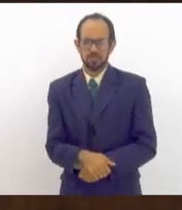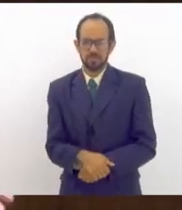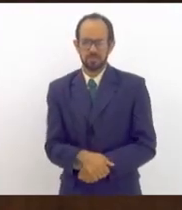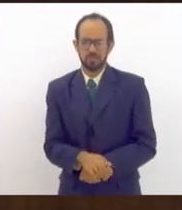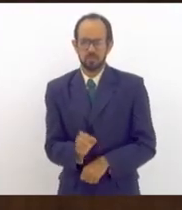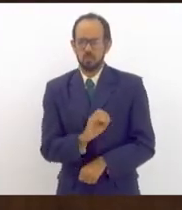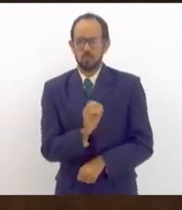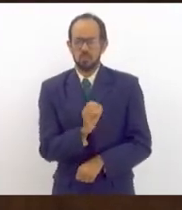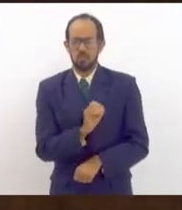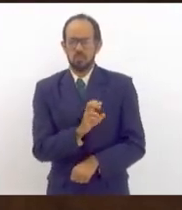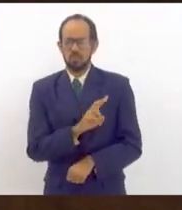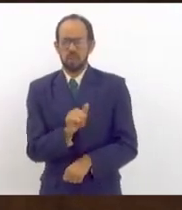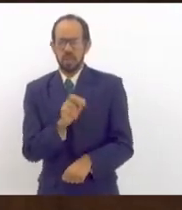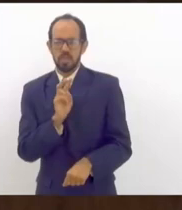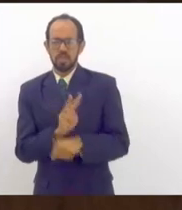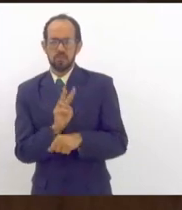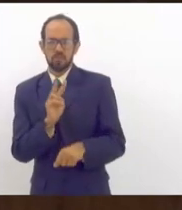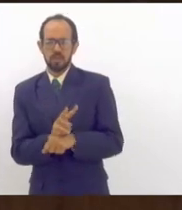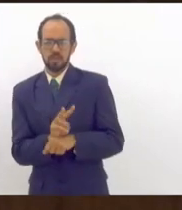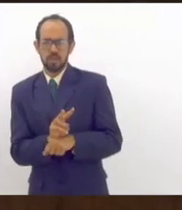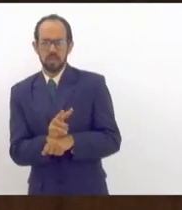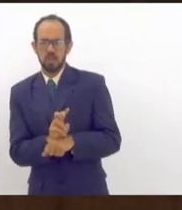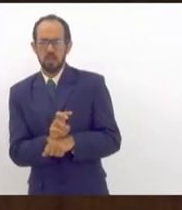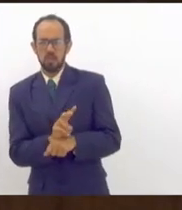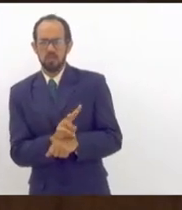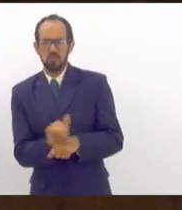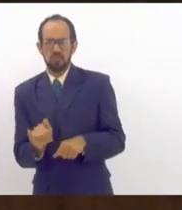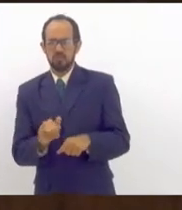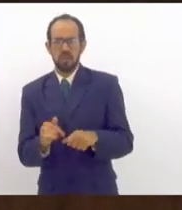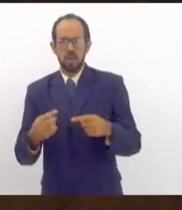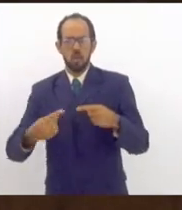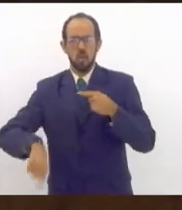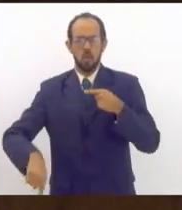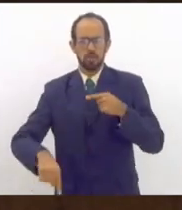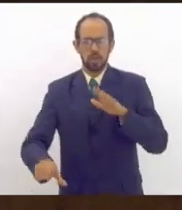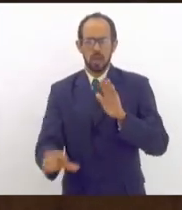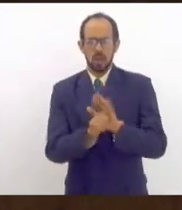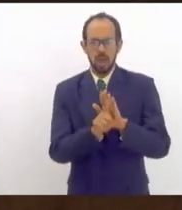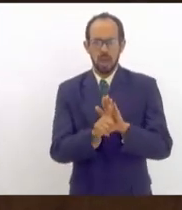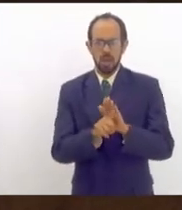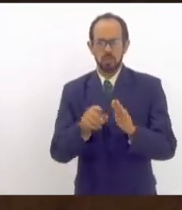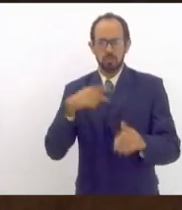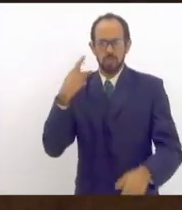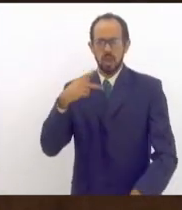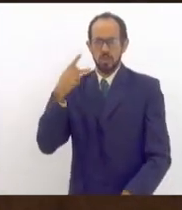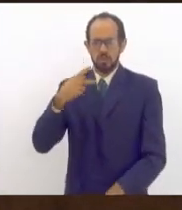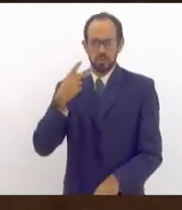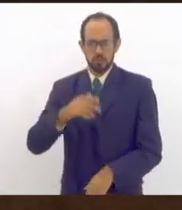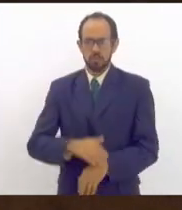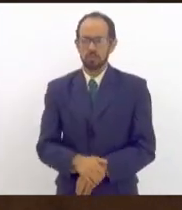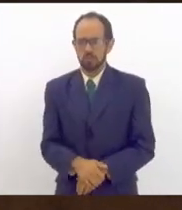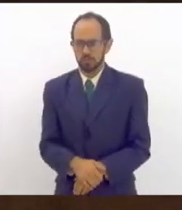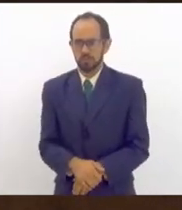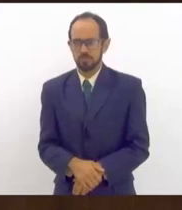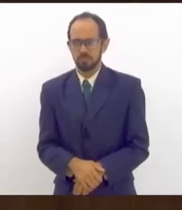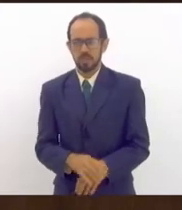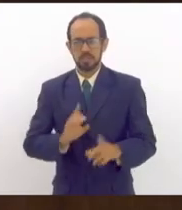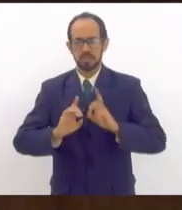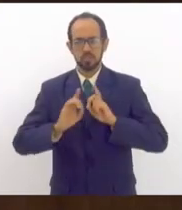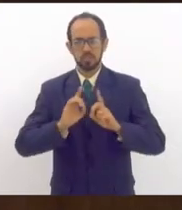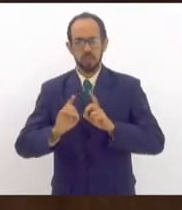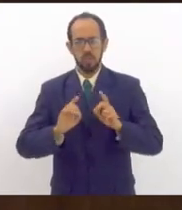Nenhum de Nós aqui vai ir contra a lei no Parlamento Fluminense e quero dizer que inclusive essa discussão não pode ser feita